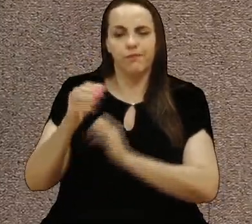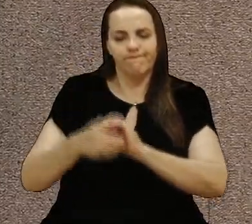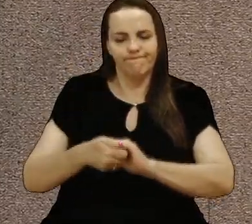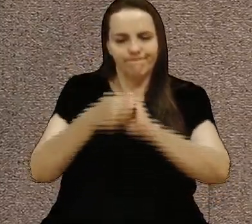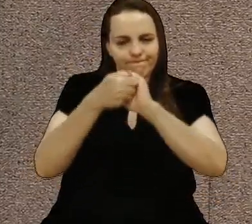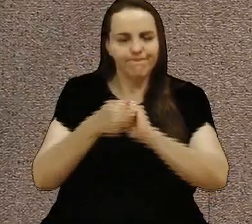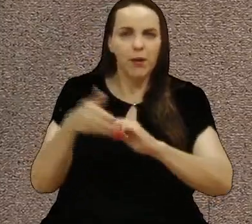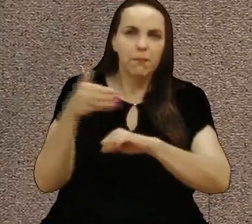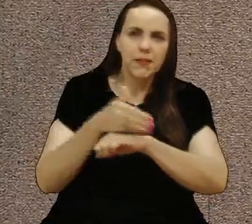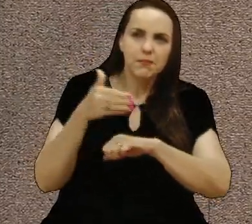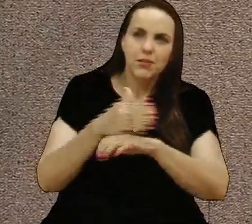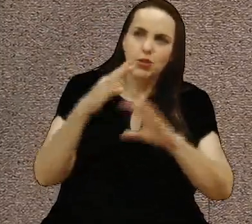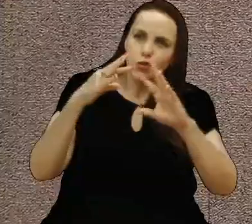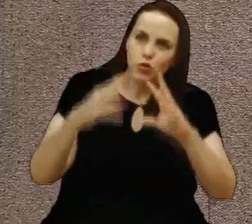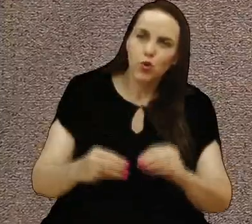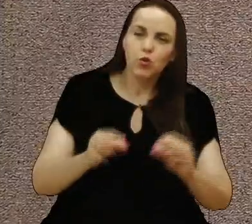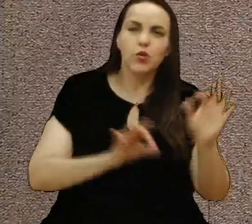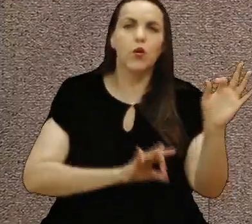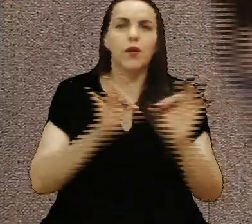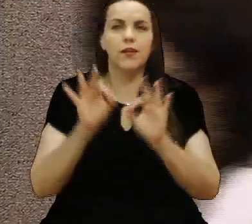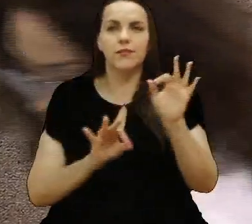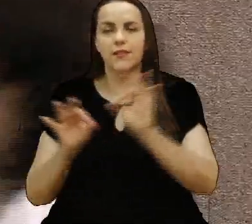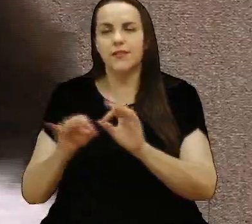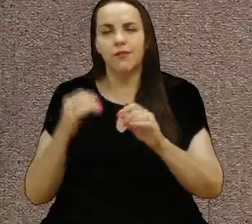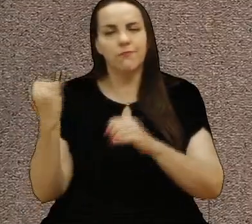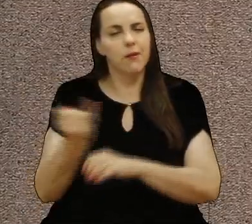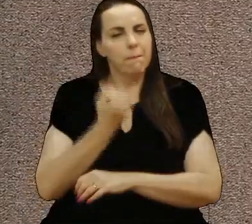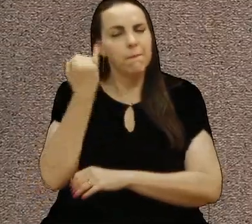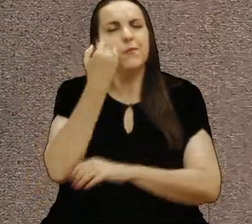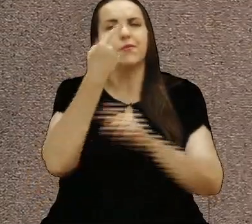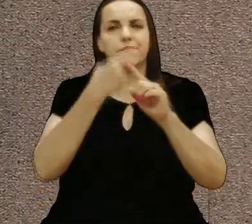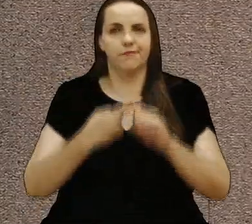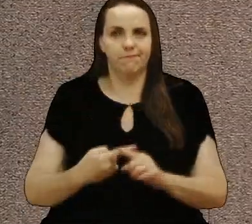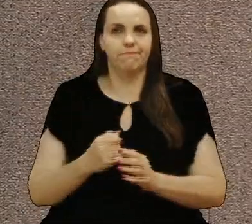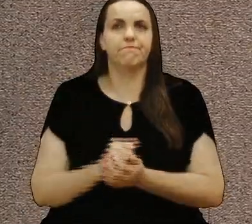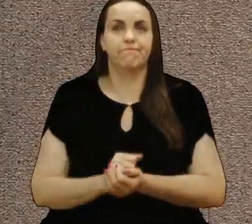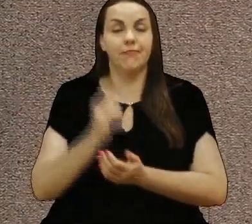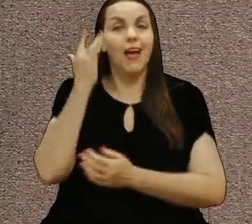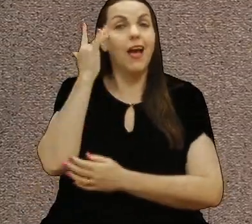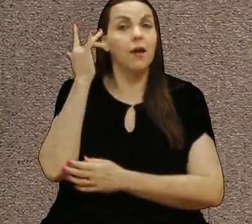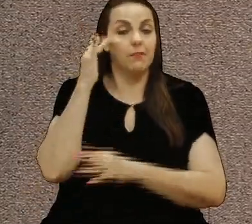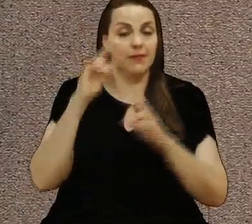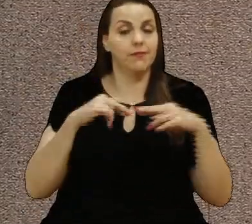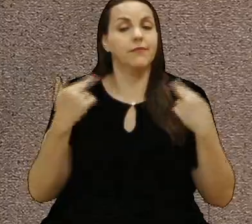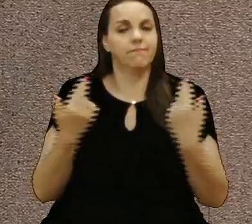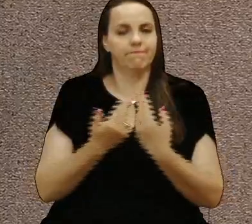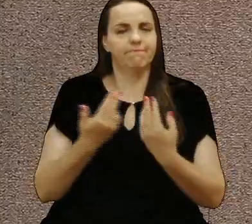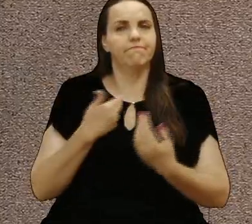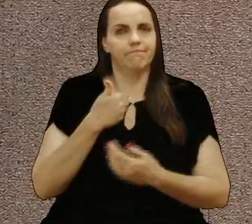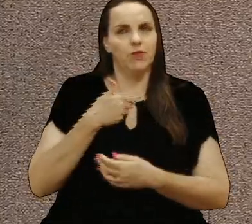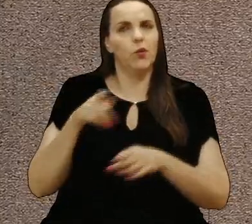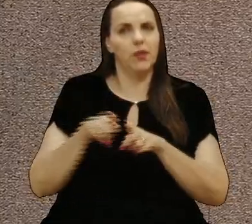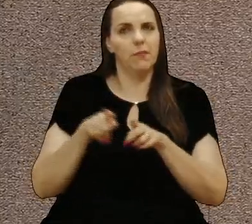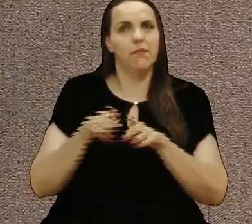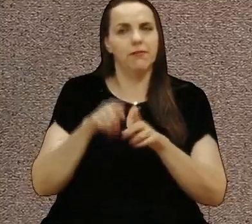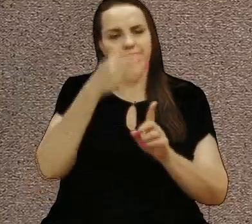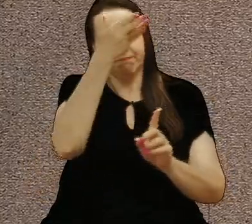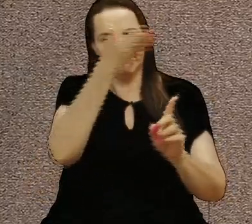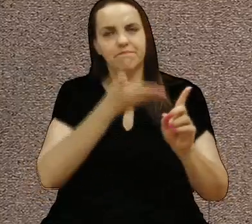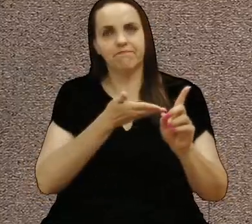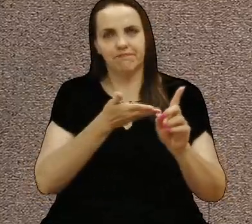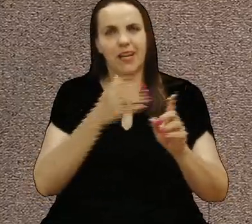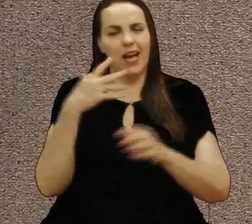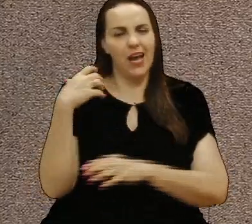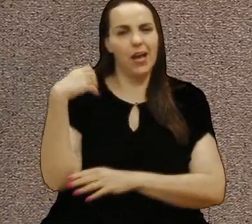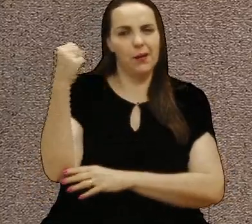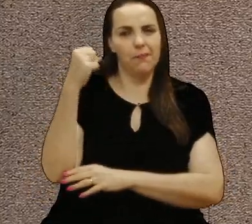participantes, a todos aqueles que organizaram essa importante competição. E também, amanhã no meu grande expediente, vou fazer menção dos nossos campeões mundiais de jiu-jitsu